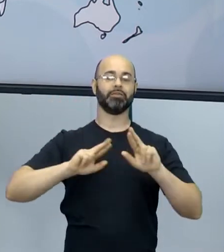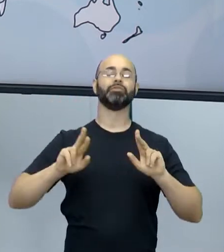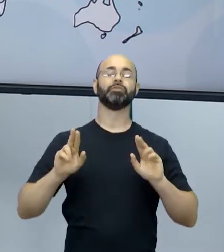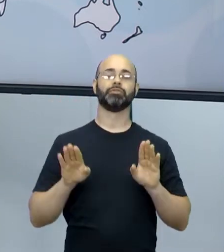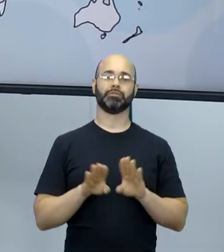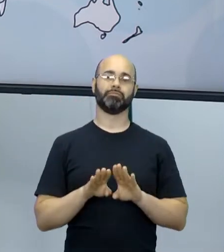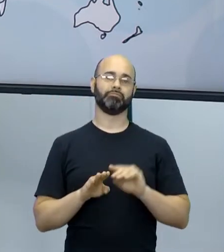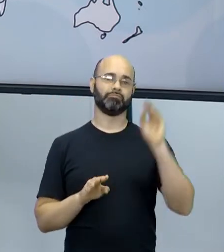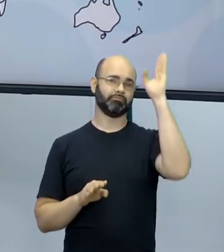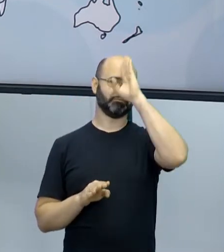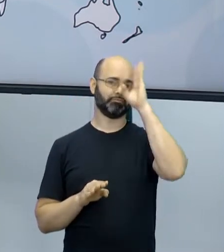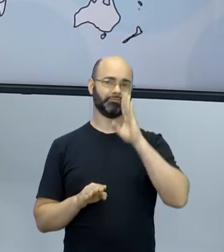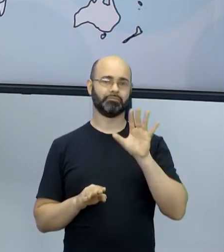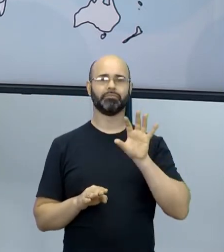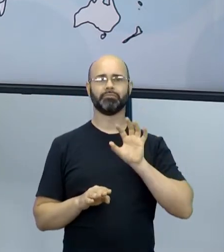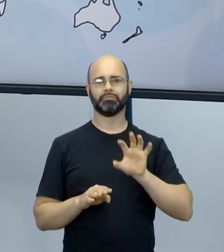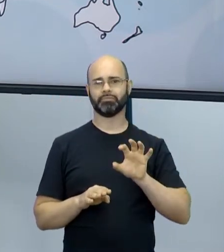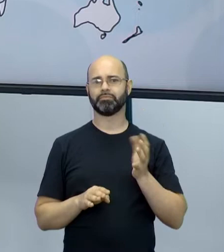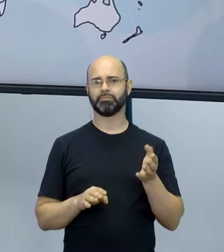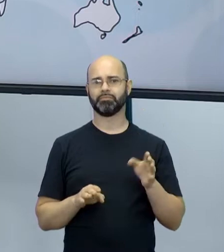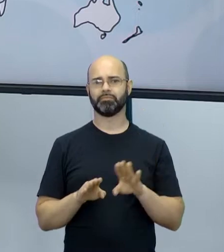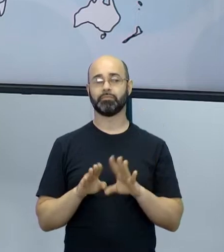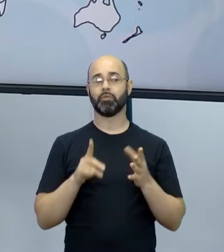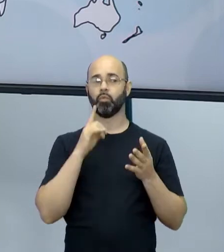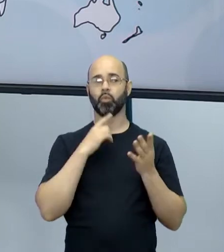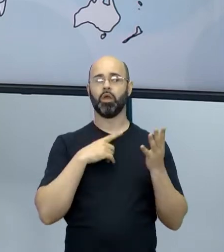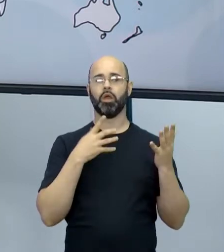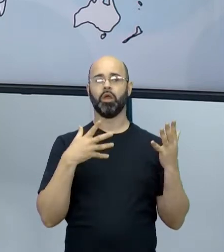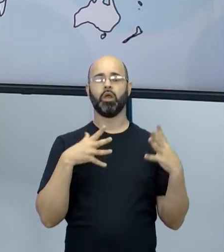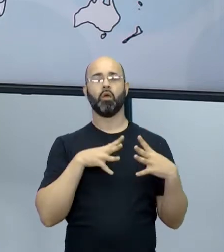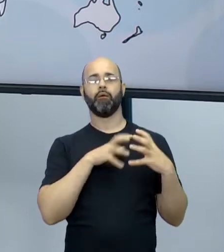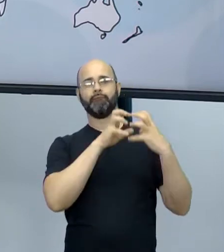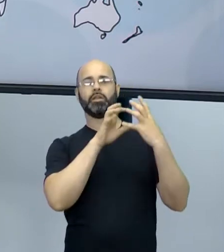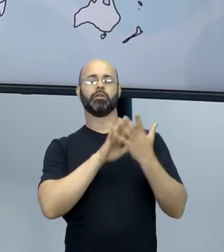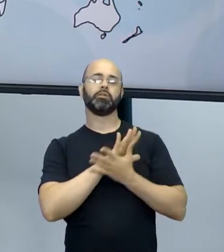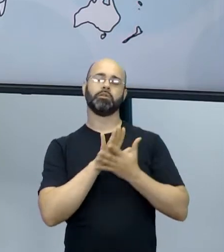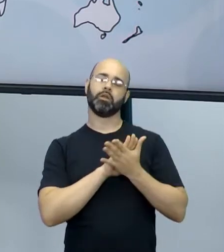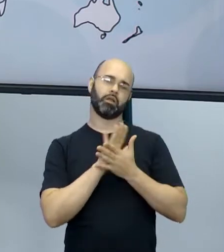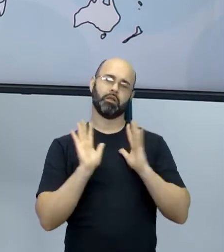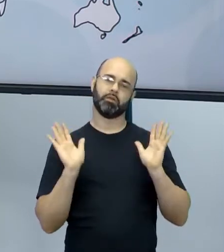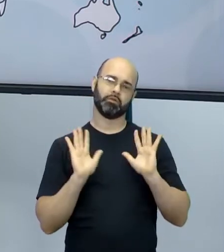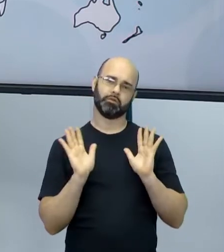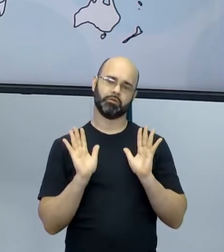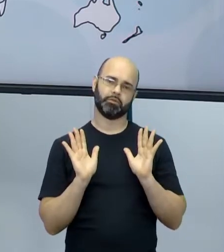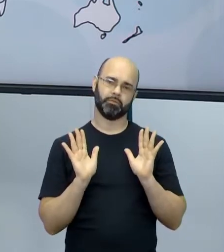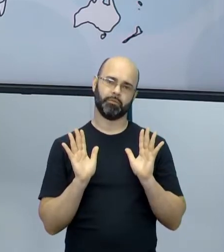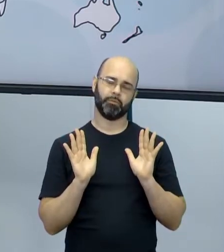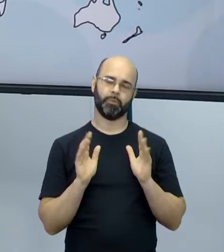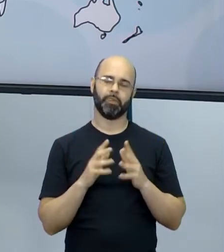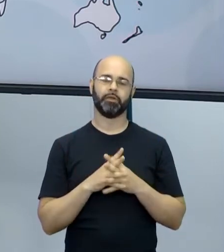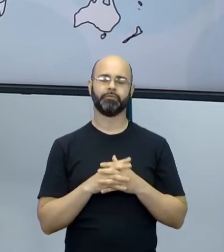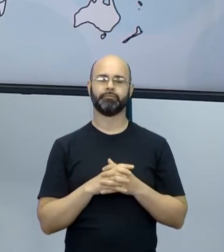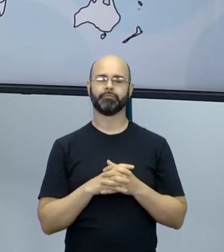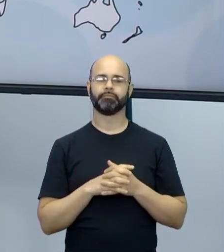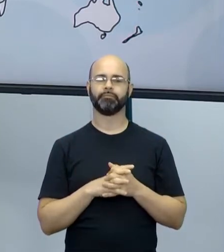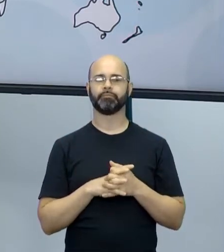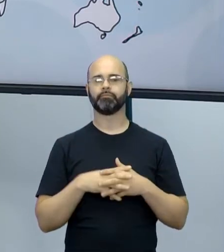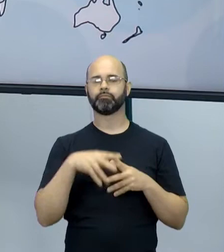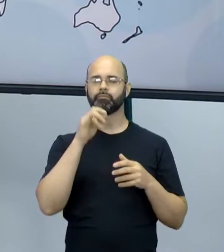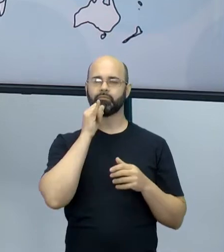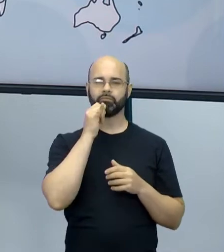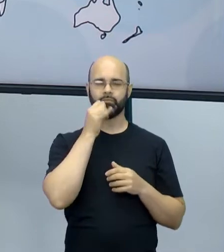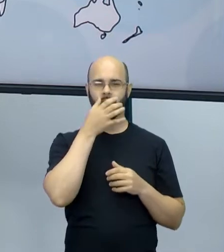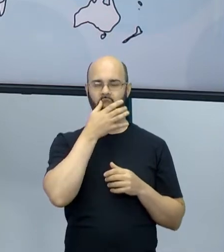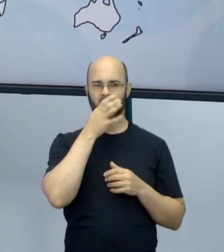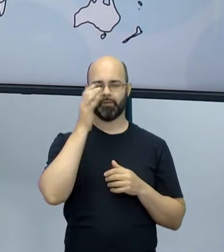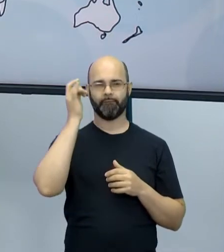que é o Brasil. Divergência não é conflito. Pensem bem. Quer dizer, por exemplo, vou dar um exemplo muito,